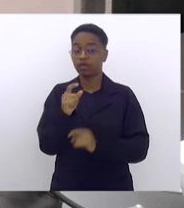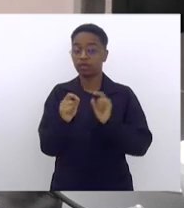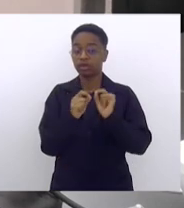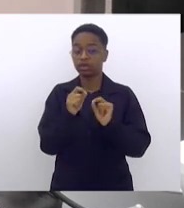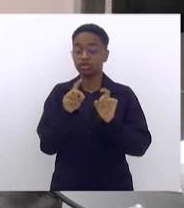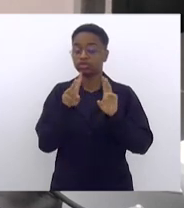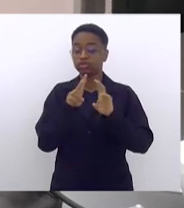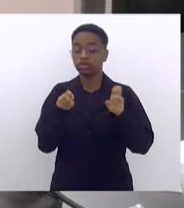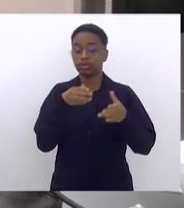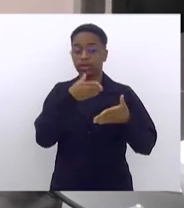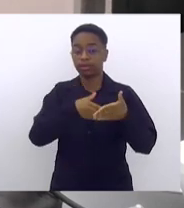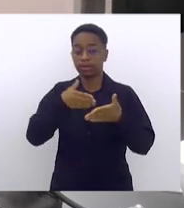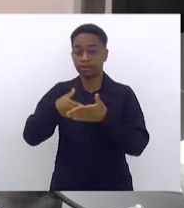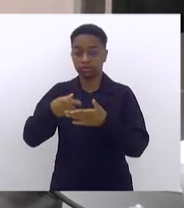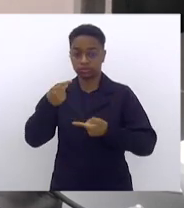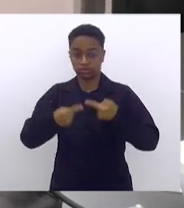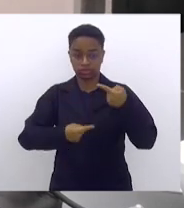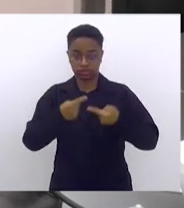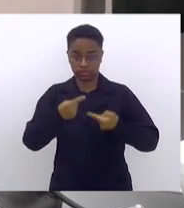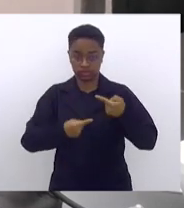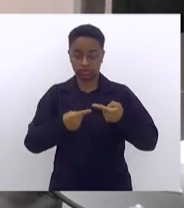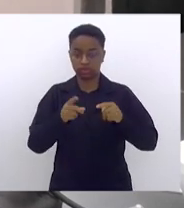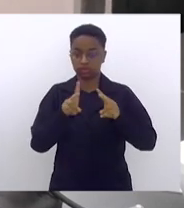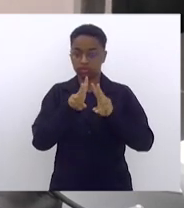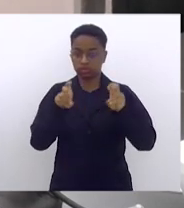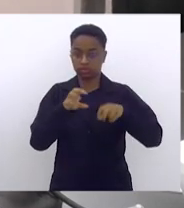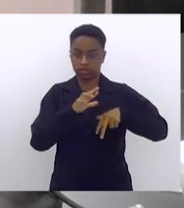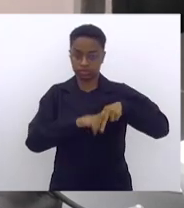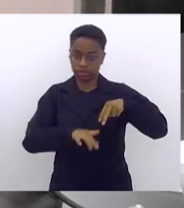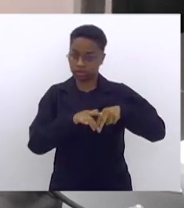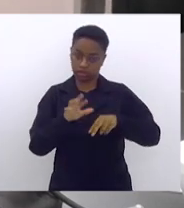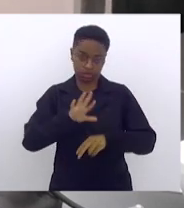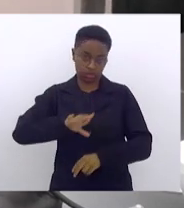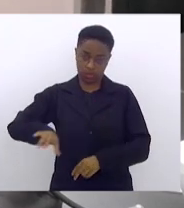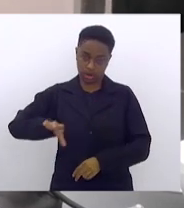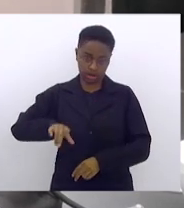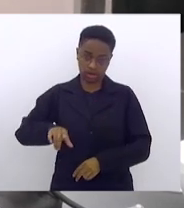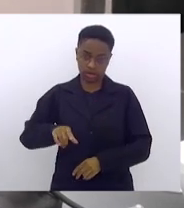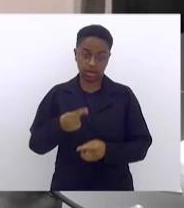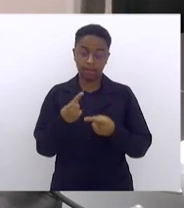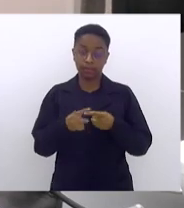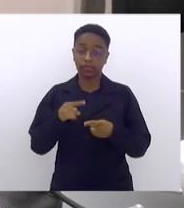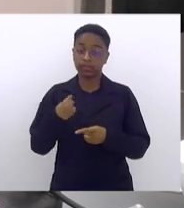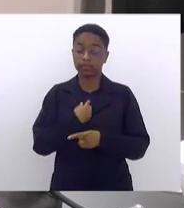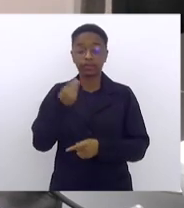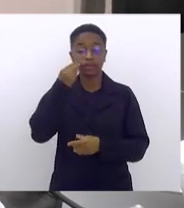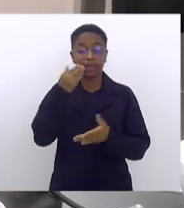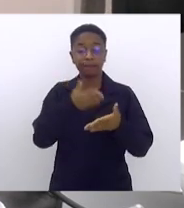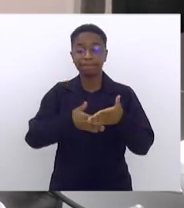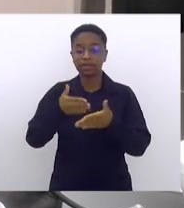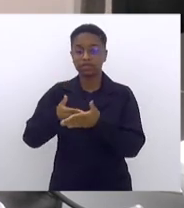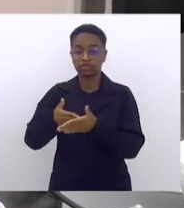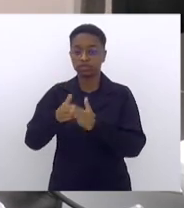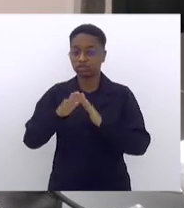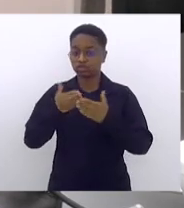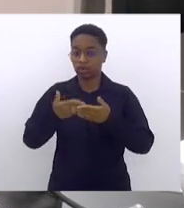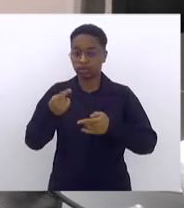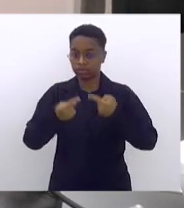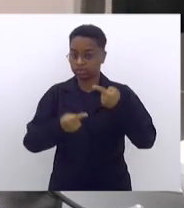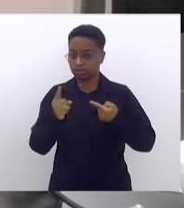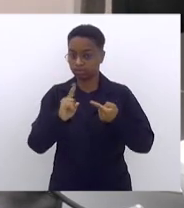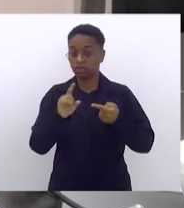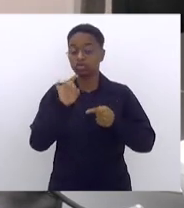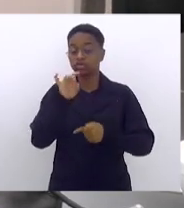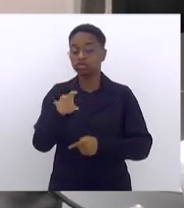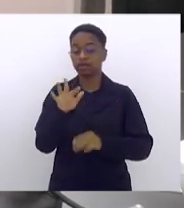interdição de direito do debate de gênero, que não é o caso. Na realidade, não se pretende impedir que a escola faça o debate, mas somente que os